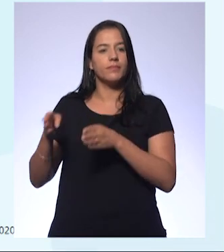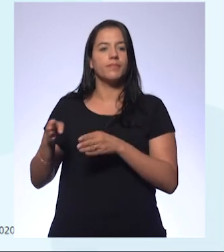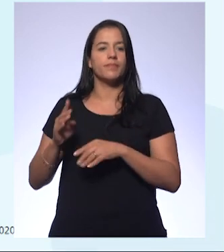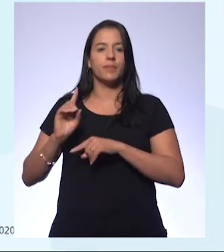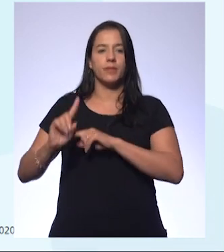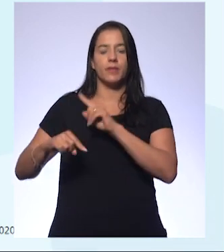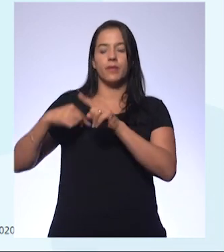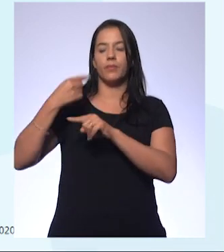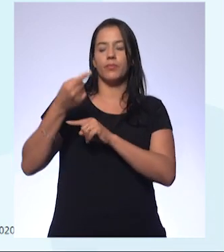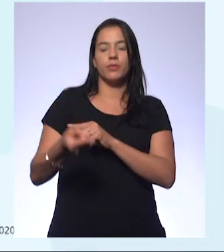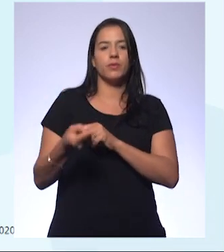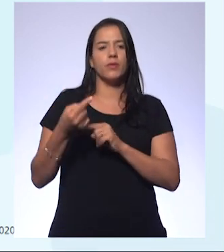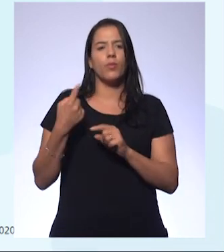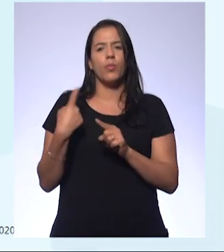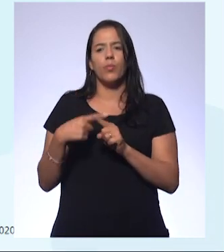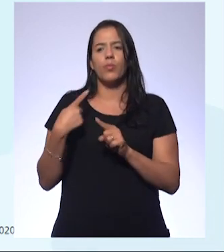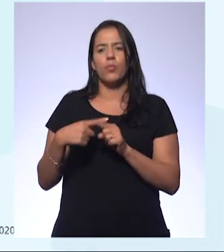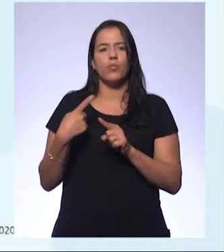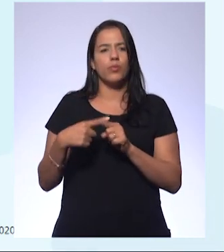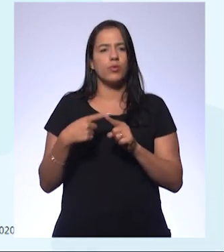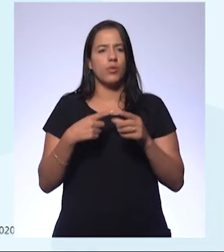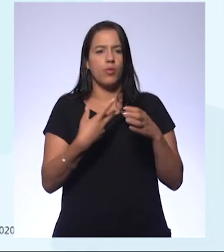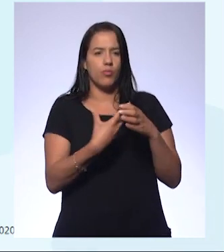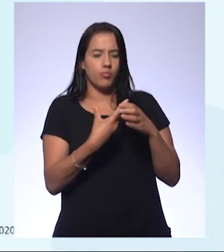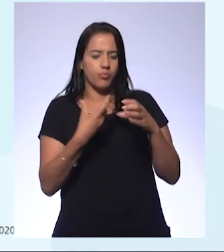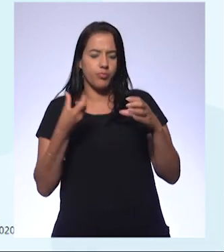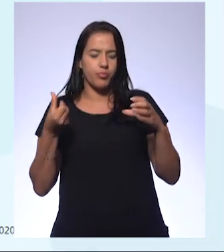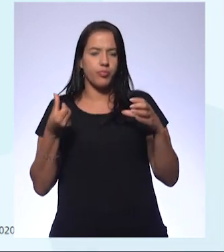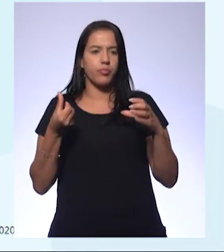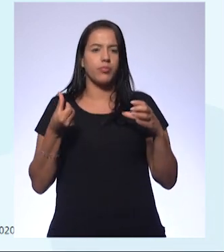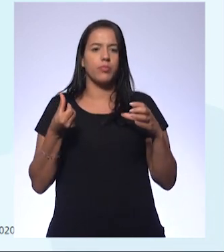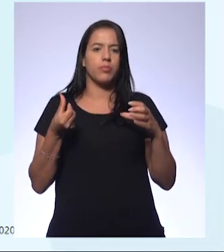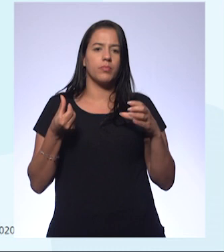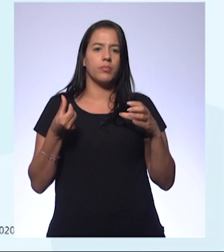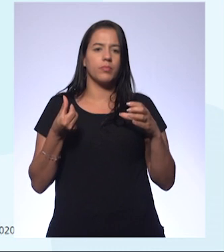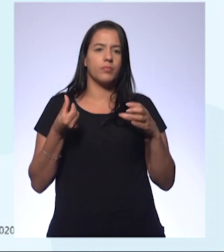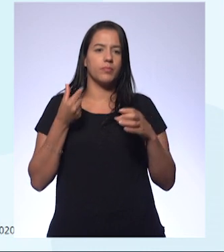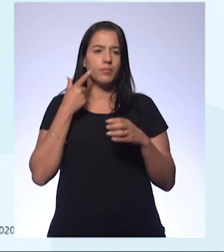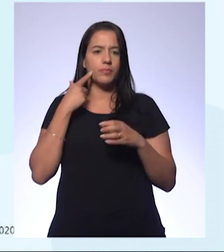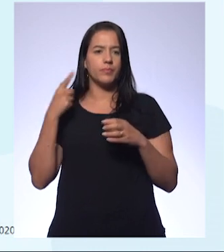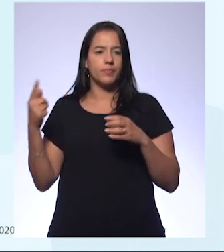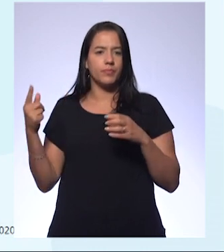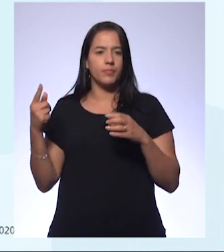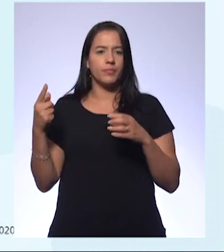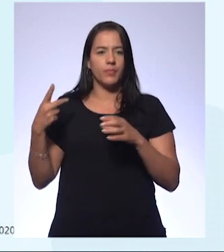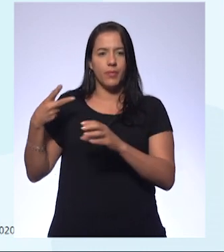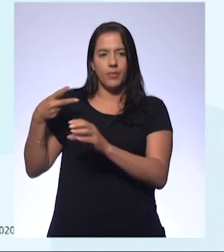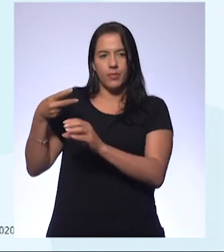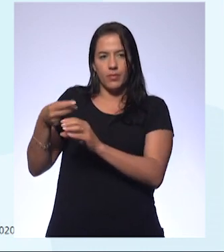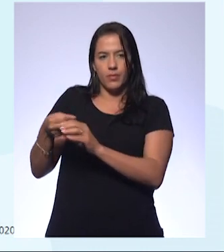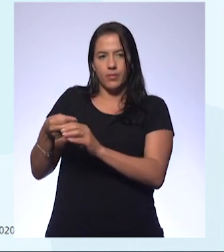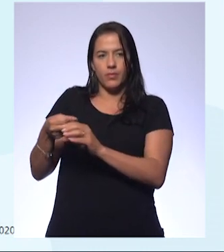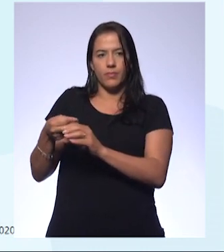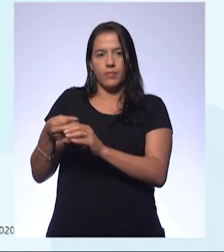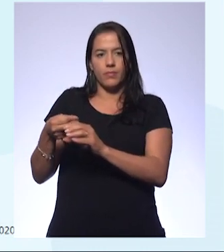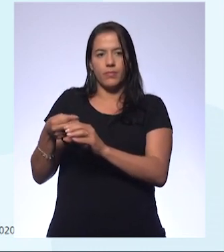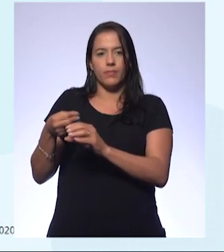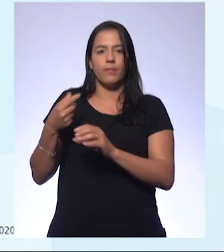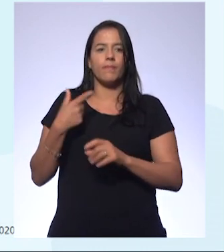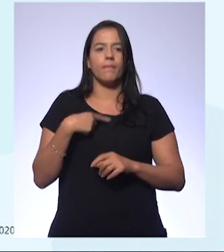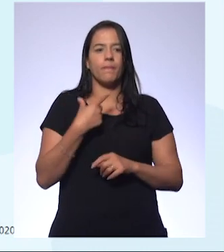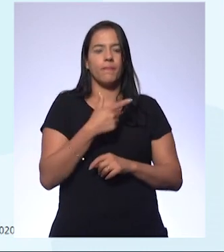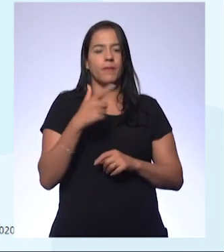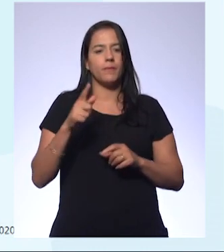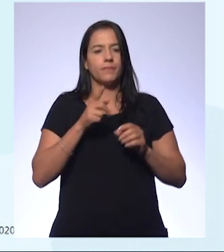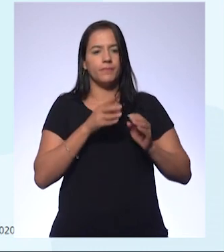o cultivo dessas células, né, que foram extraídas ali. E no momento que elas estão ali naquela fase de metáfase,